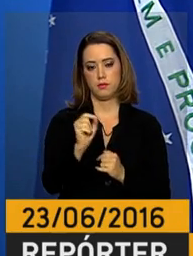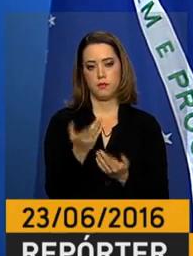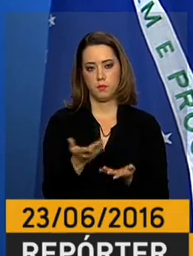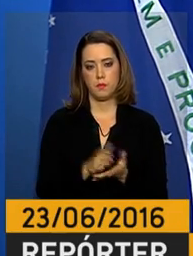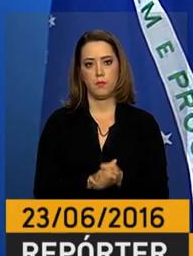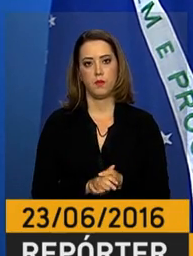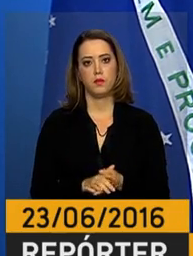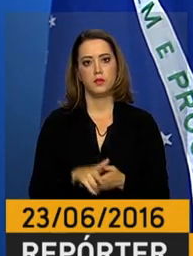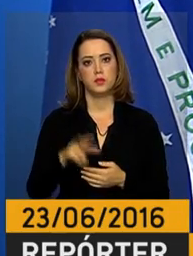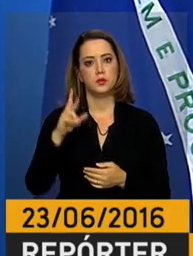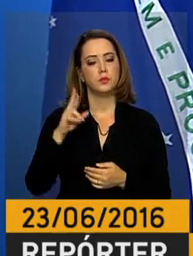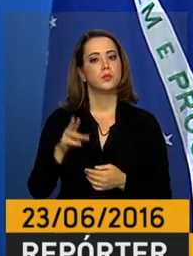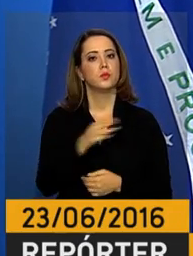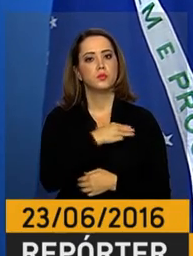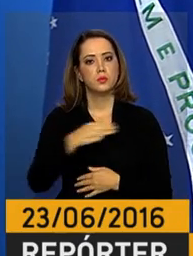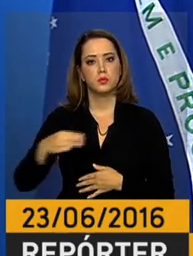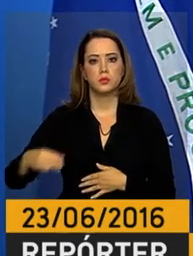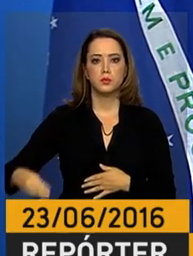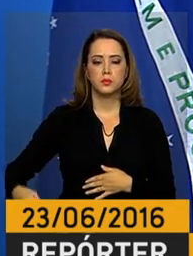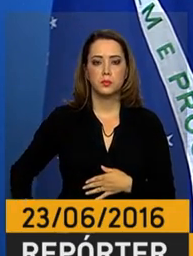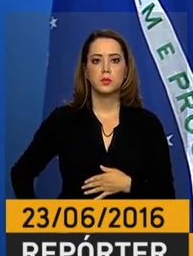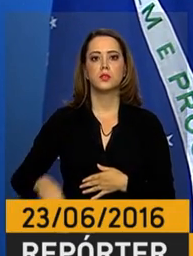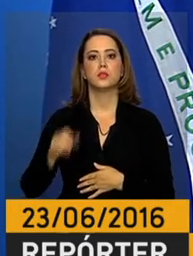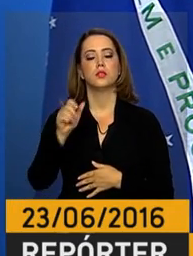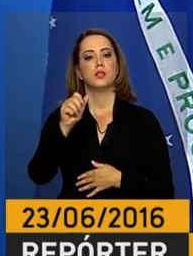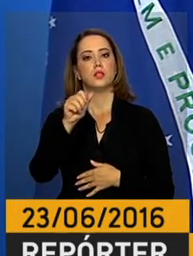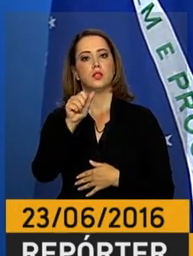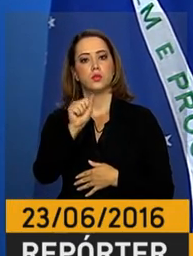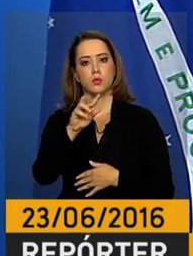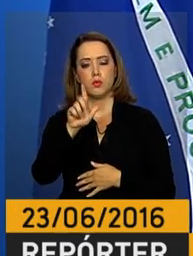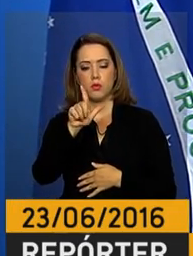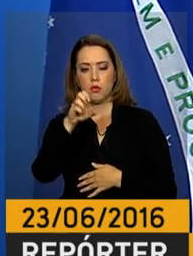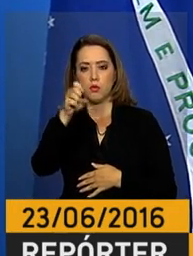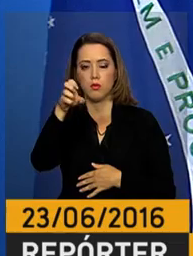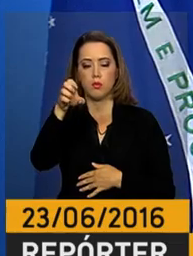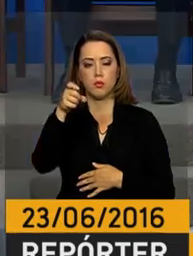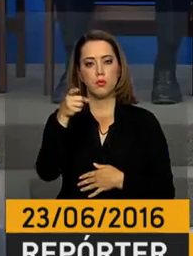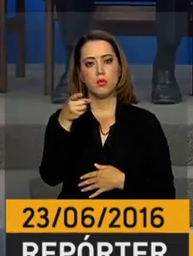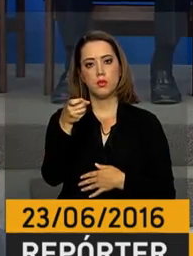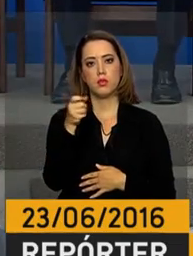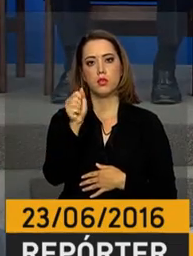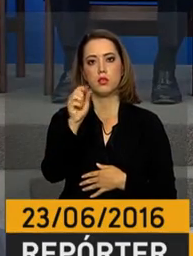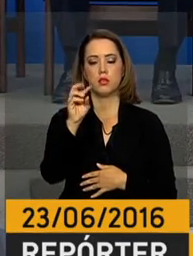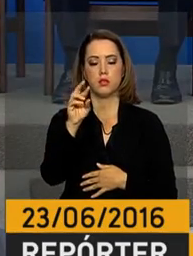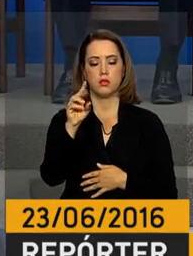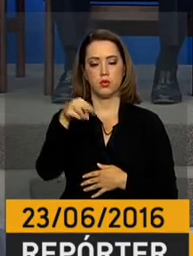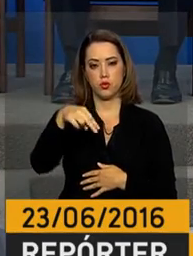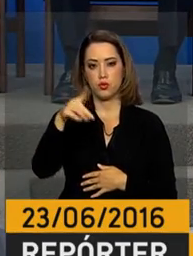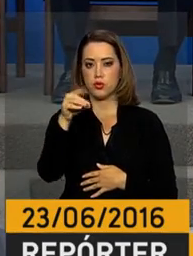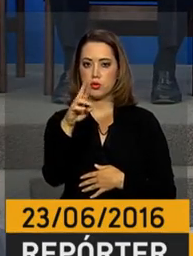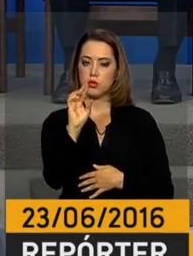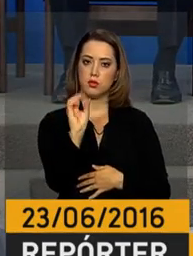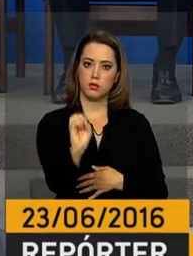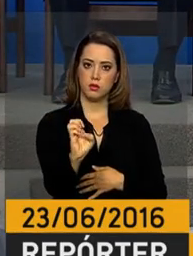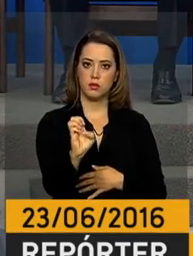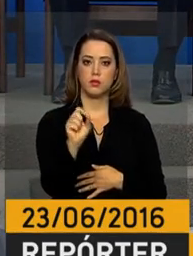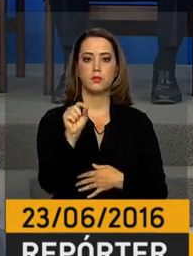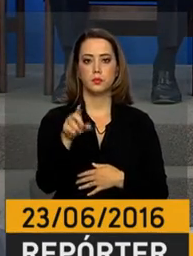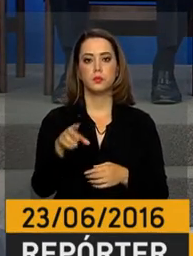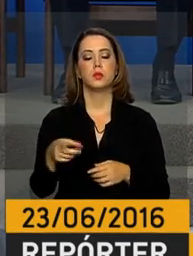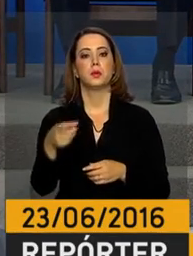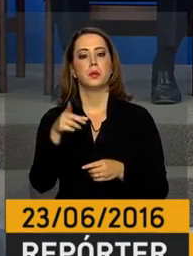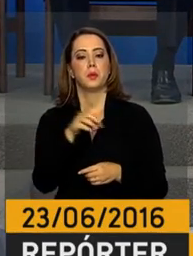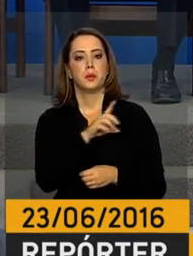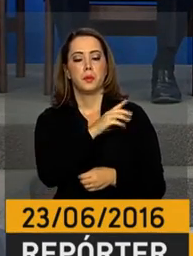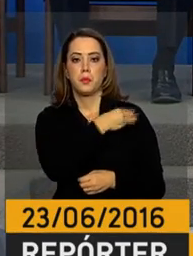excelentísimo senhor Ministro Alexandre mora Ministro de estado da Justiça da Cidadania